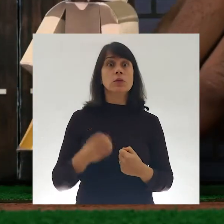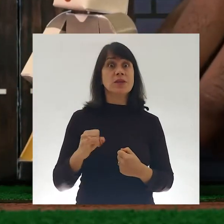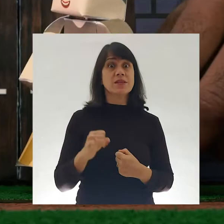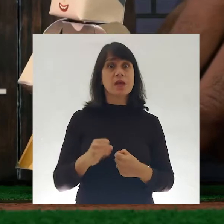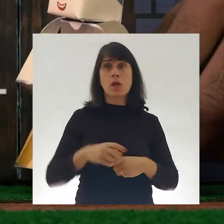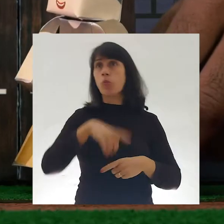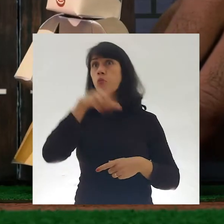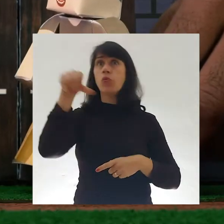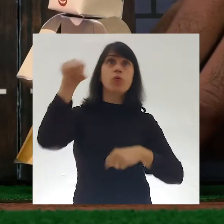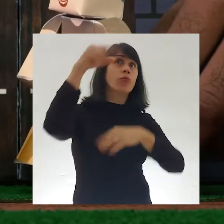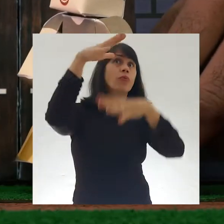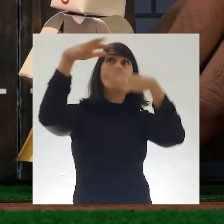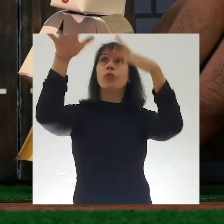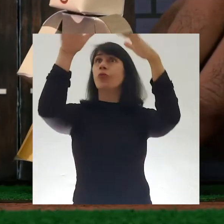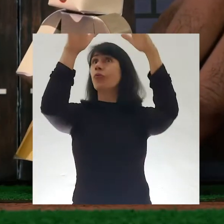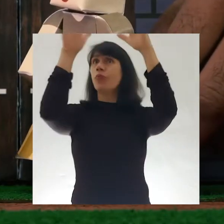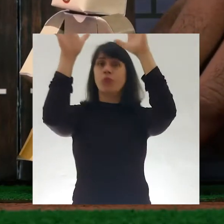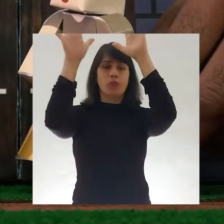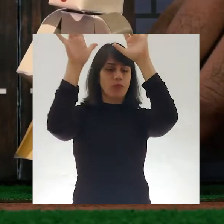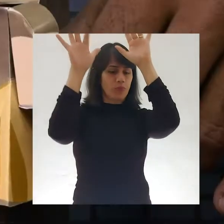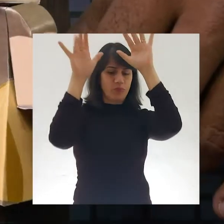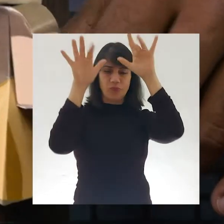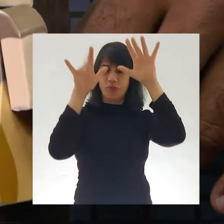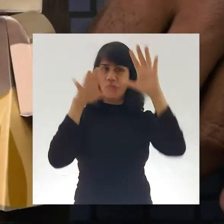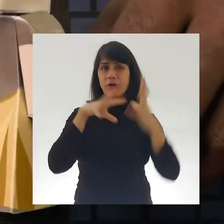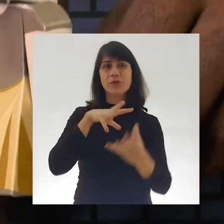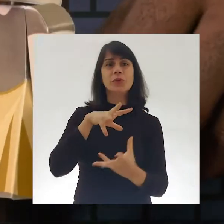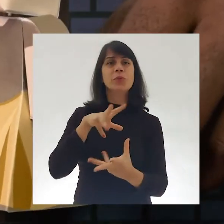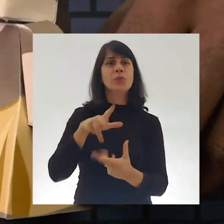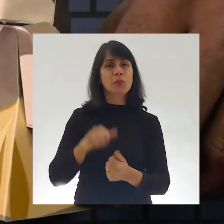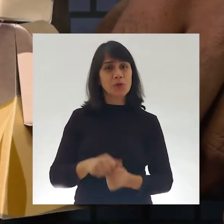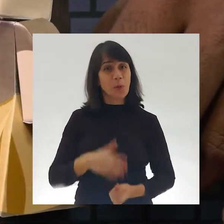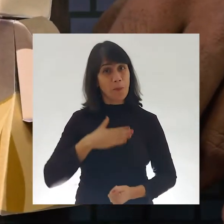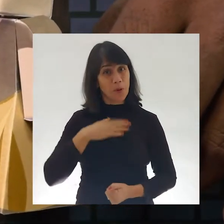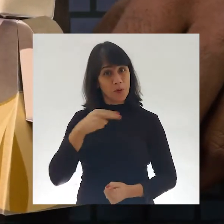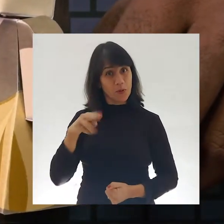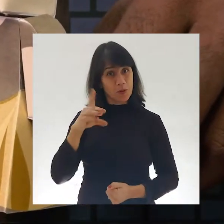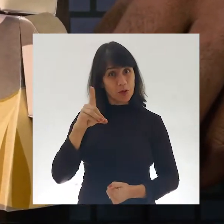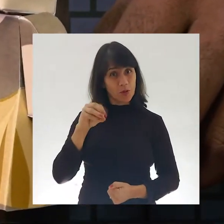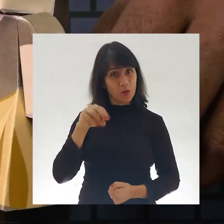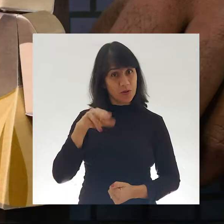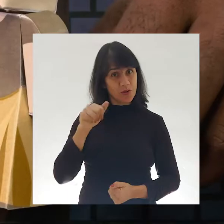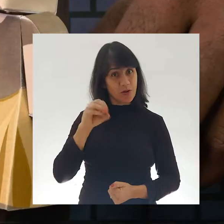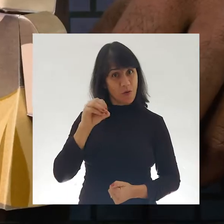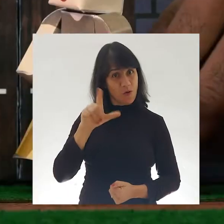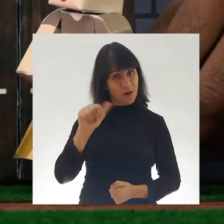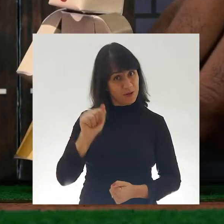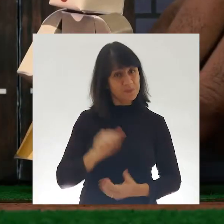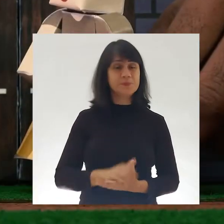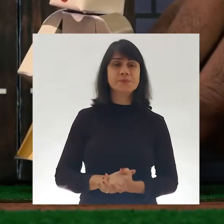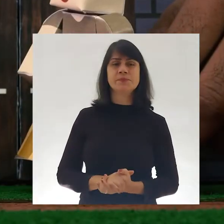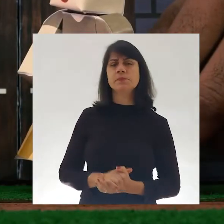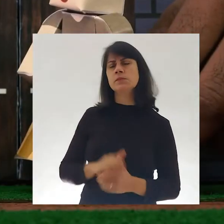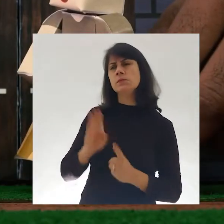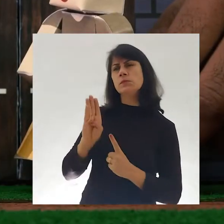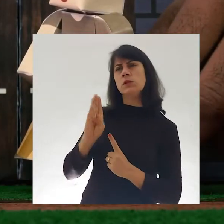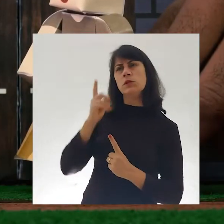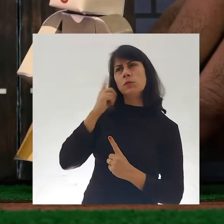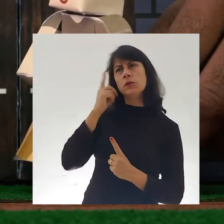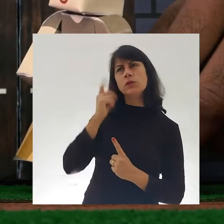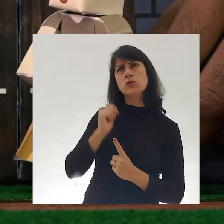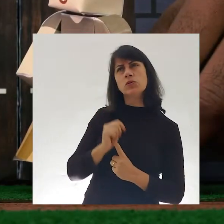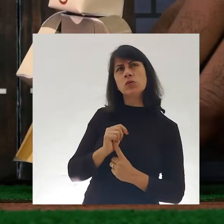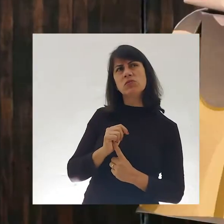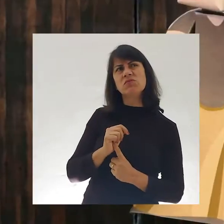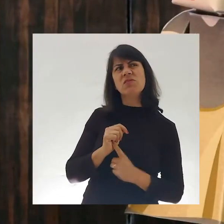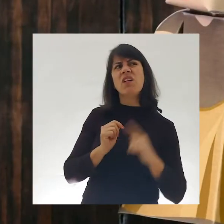as penas voam, fazem neve no mundo. Eu me chamo Dona Ola. Beatriz pensou que não